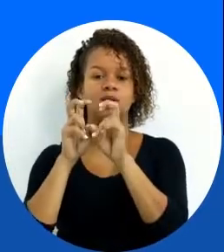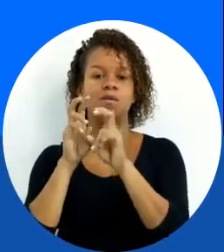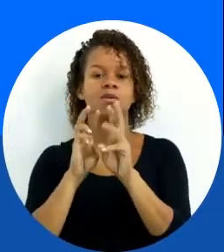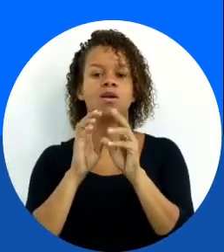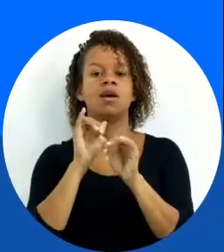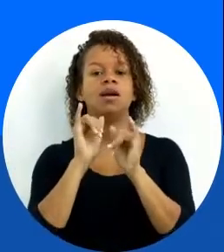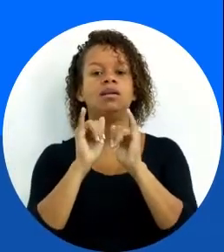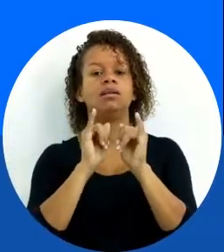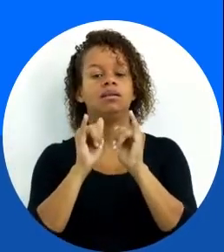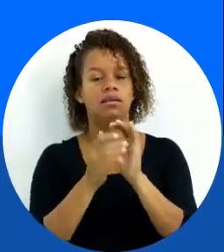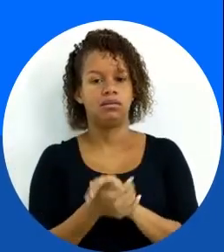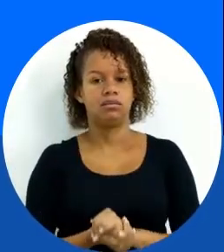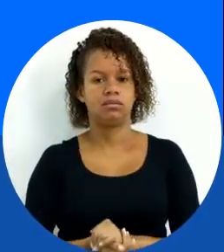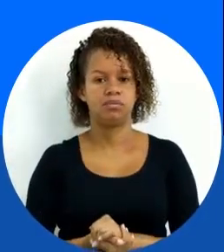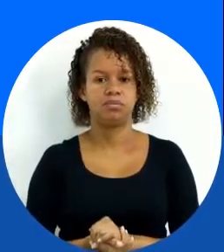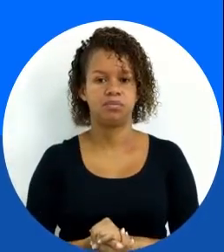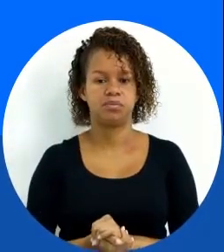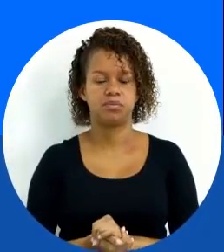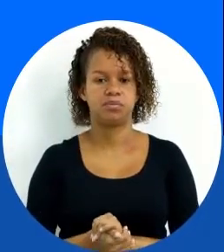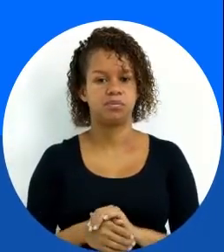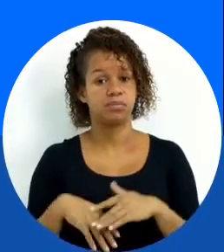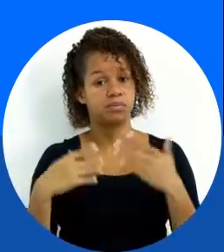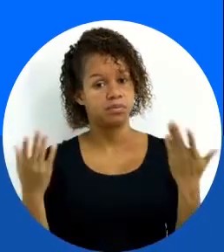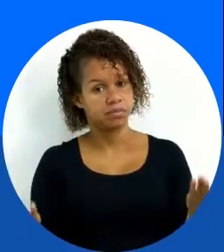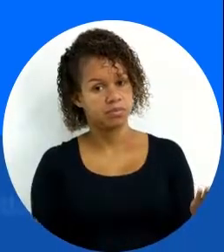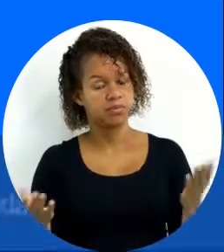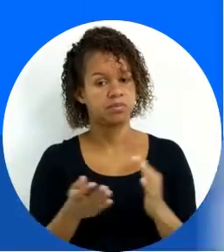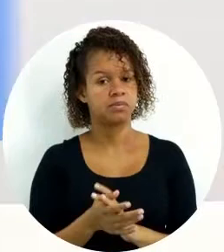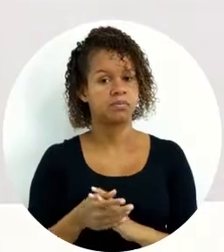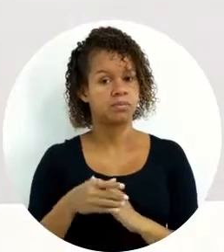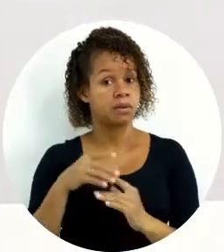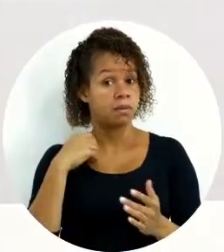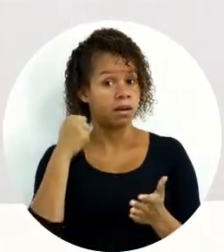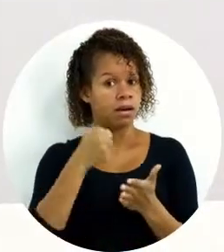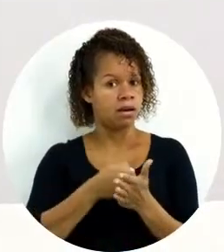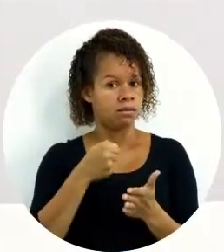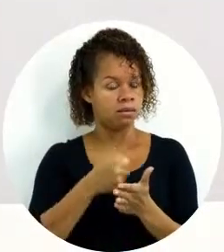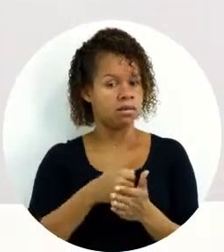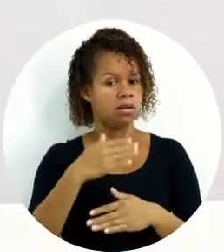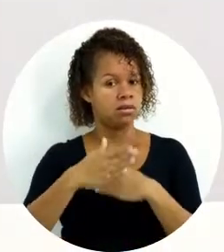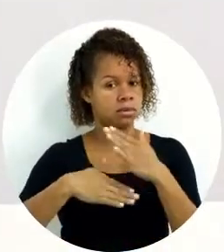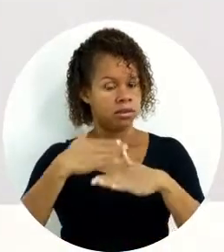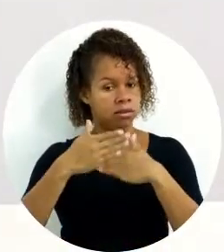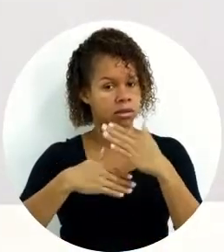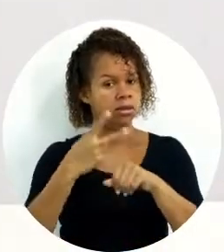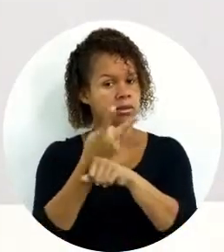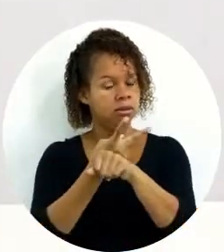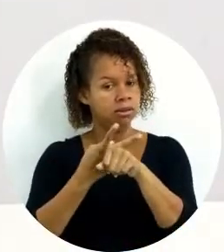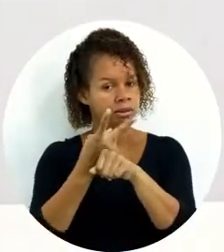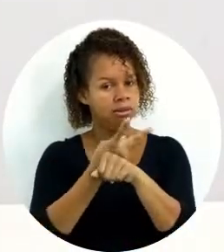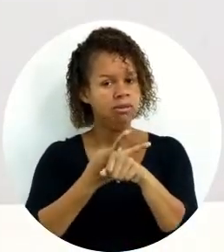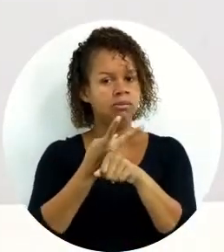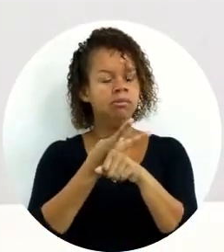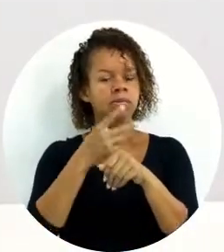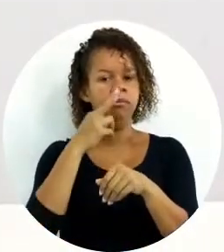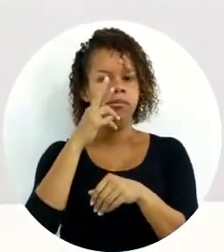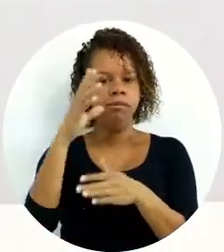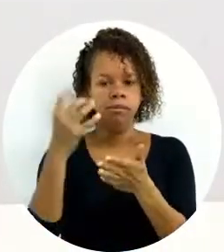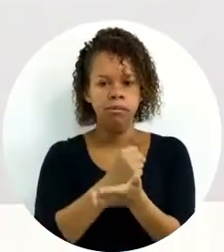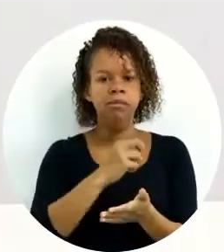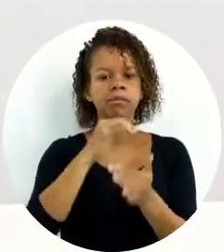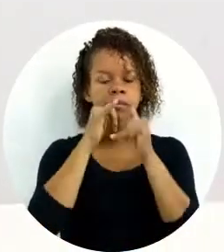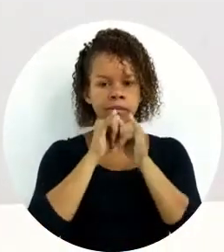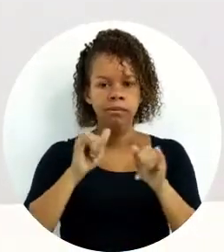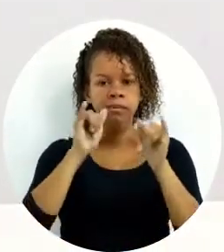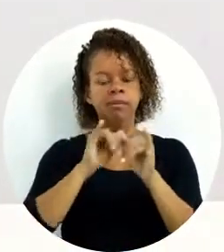web. Tá certo? Então, só para reforçar aquele processo de busca e de recuperação da informação que a